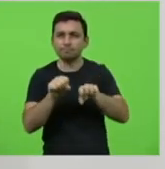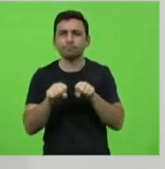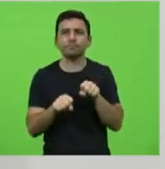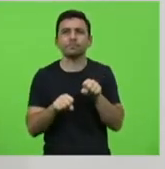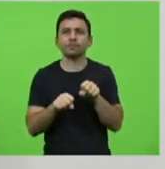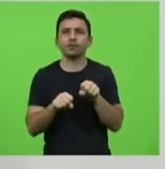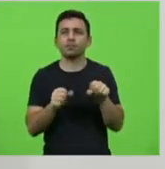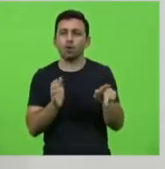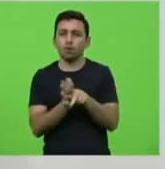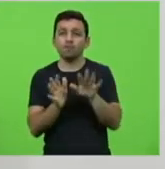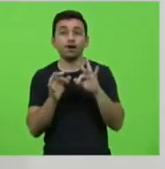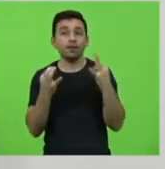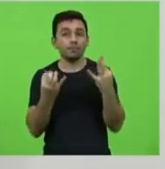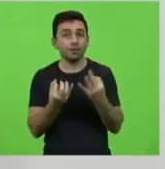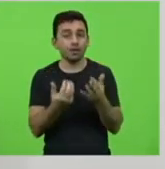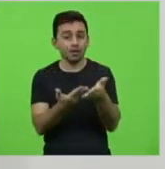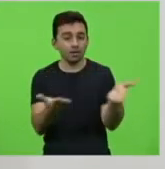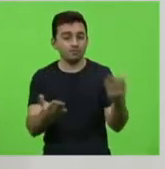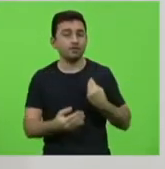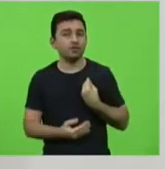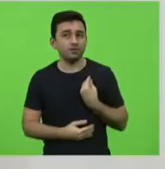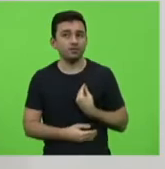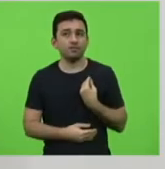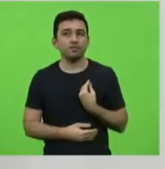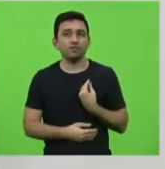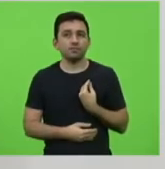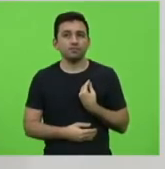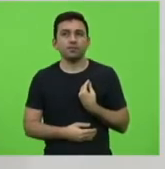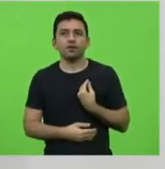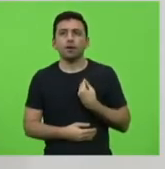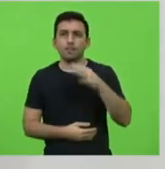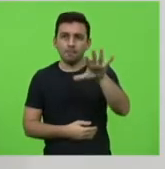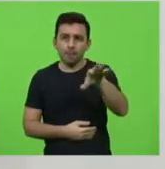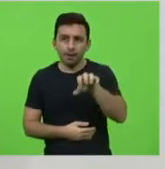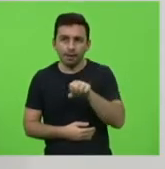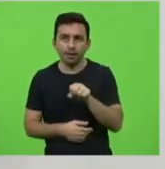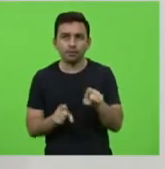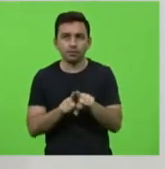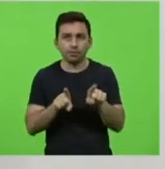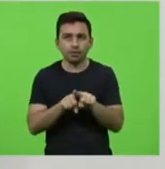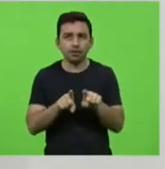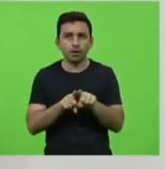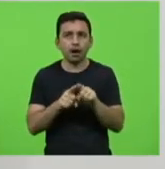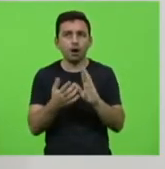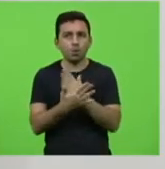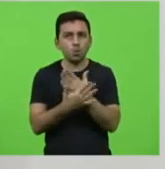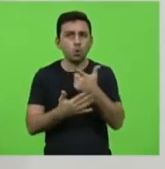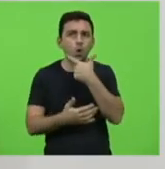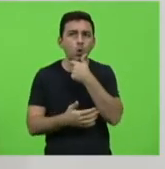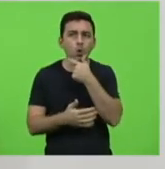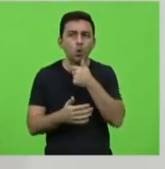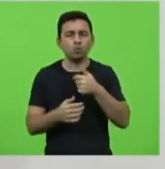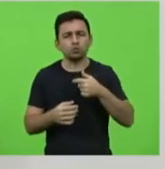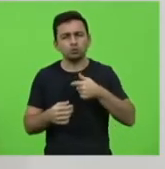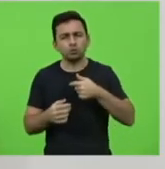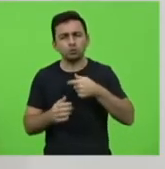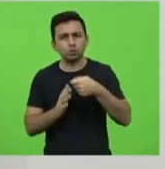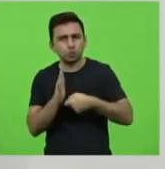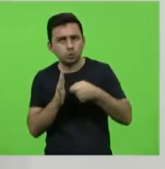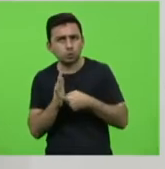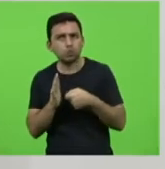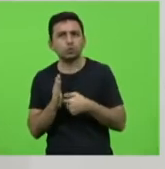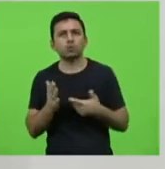das famílias que por ali moravam, levando alguns homens para lutar junto, levando